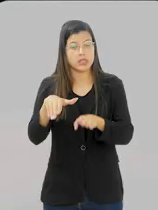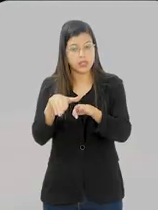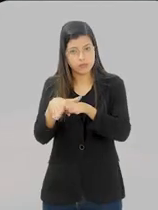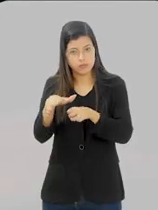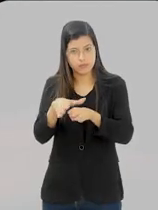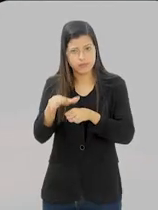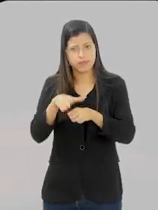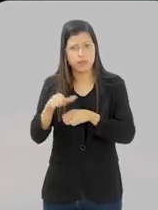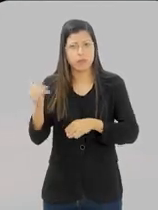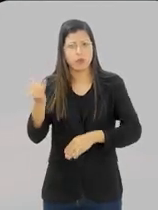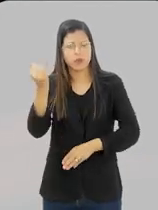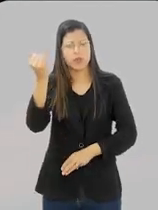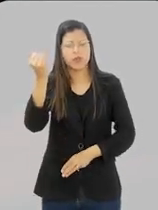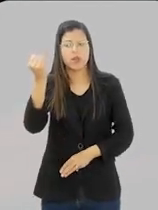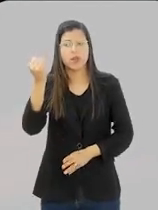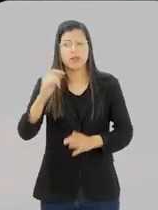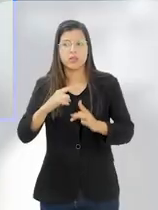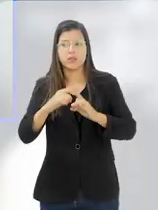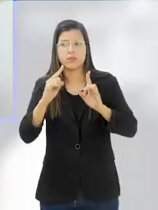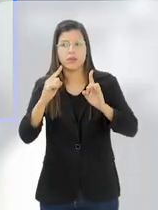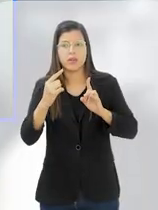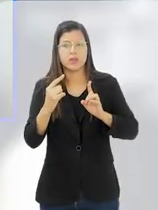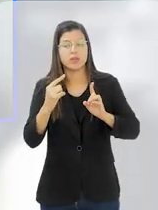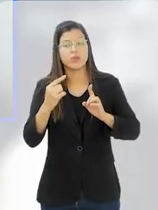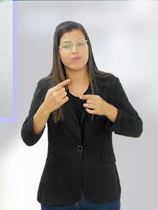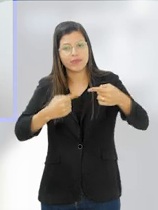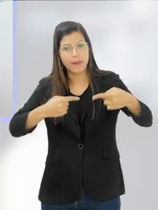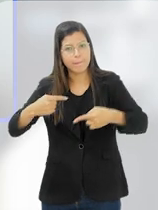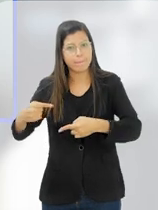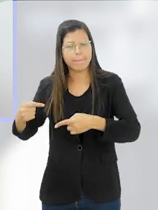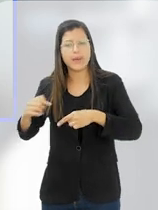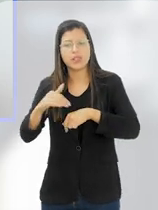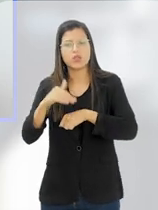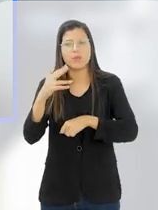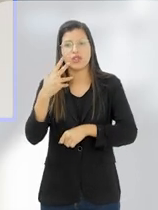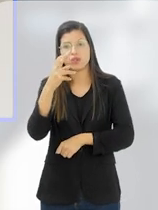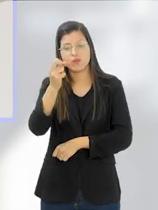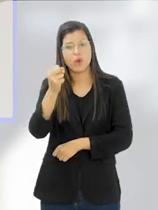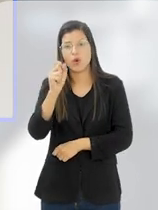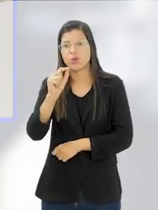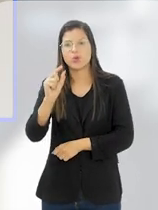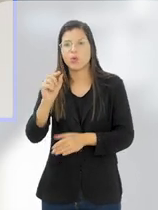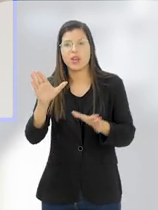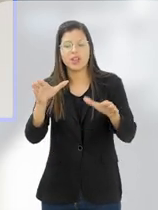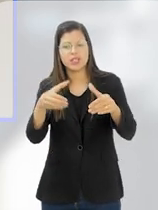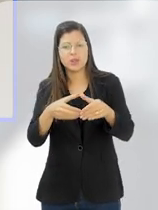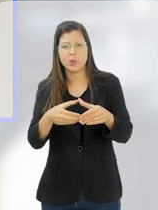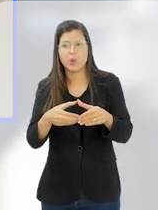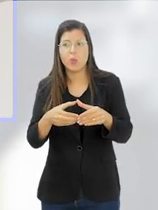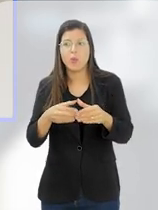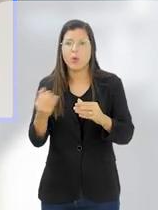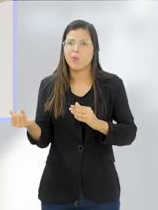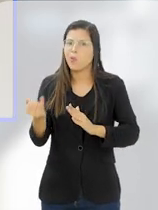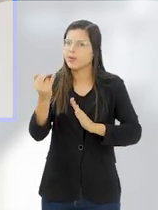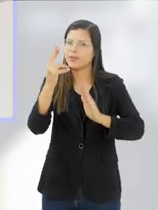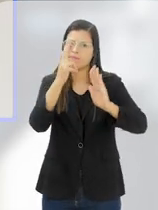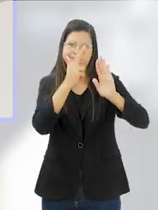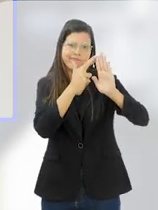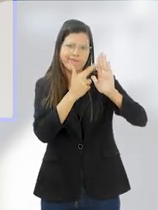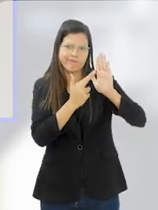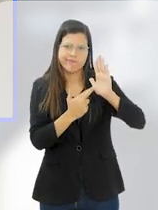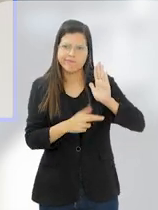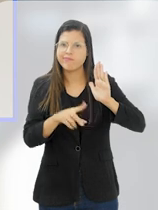é indispensável, mas uma das discussões mais potentes no grupo é justamente a importância dessa regulamentação,